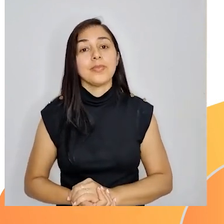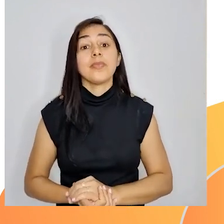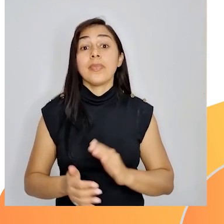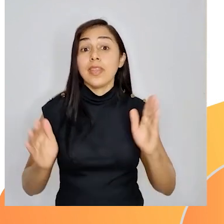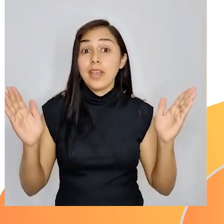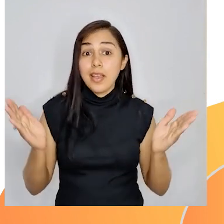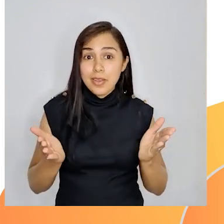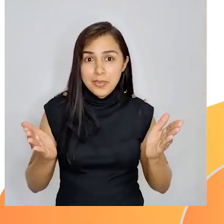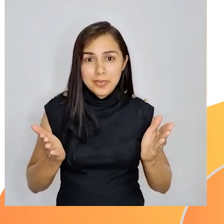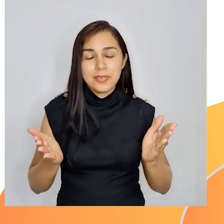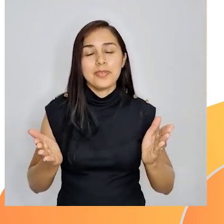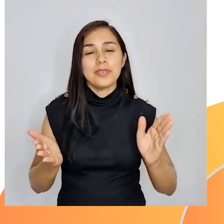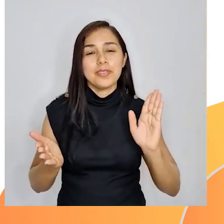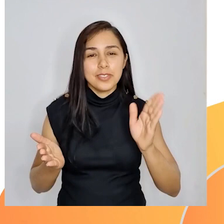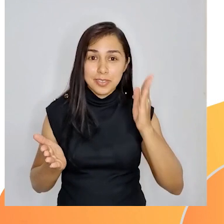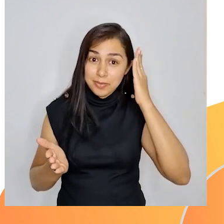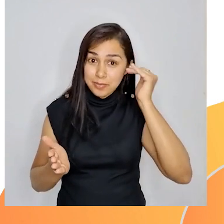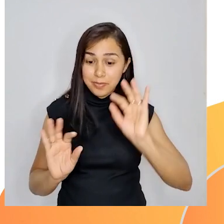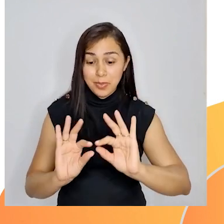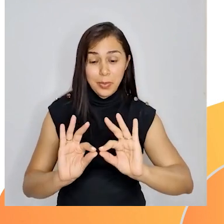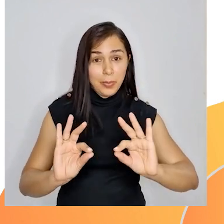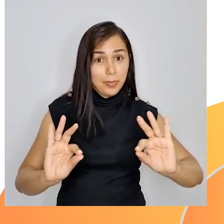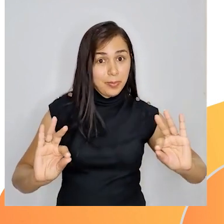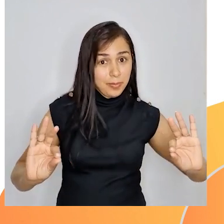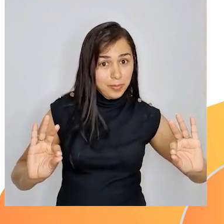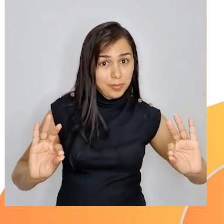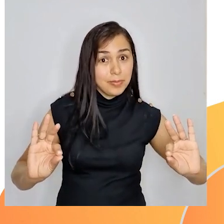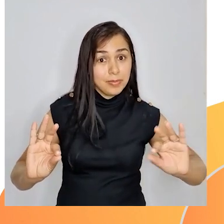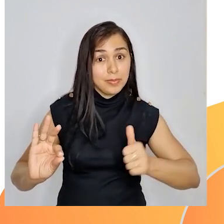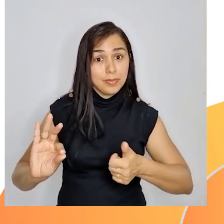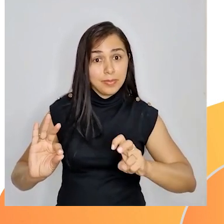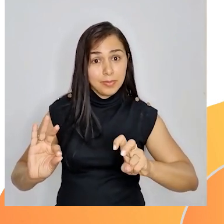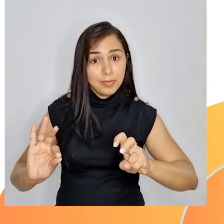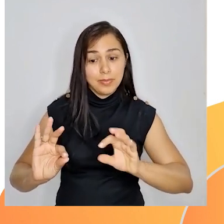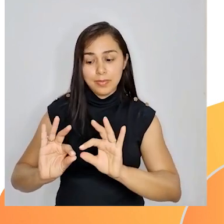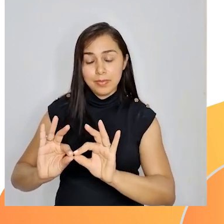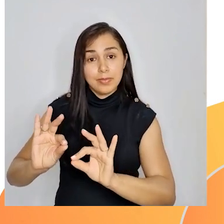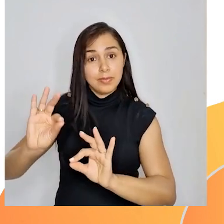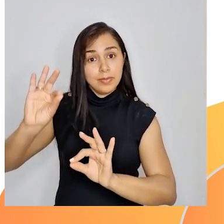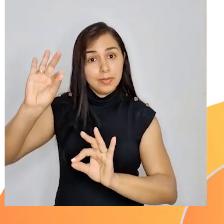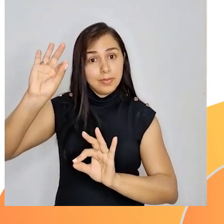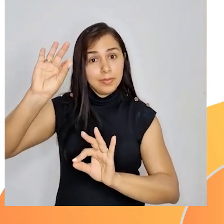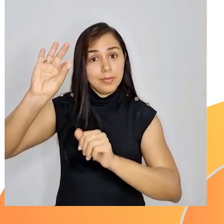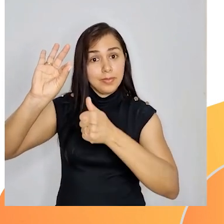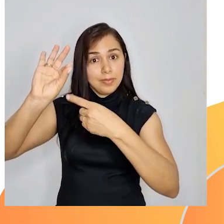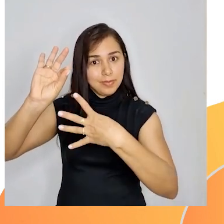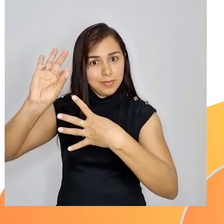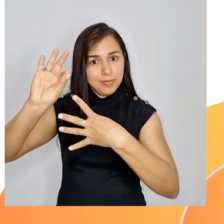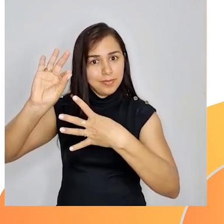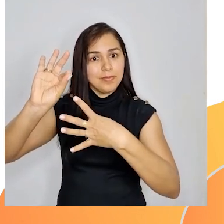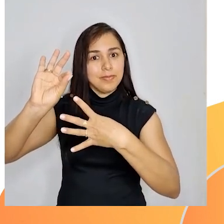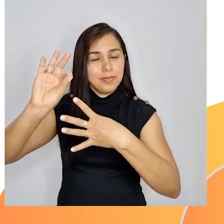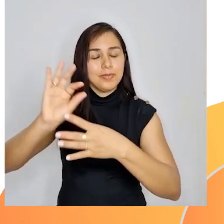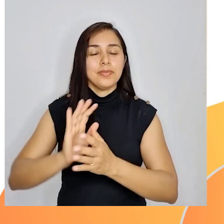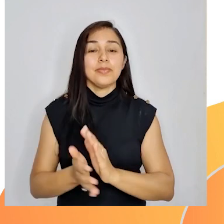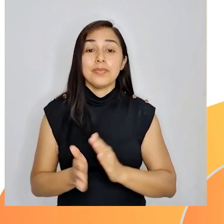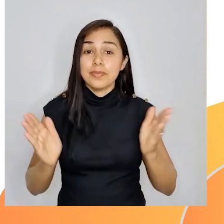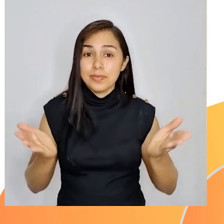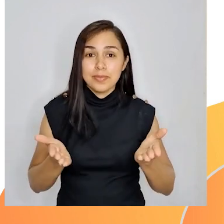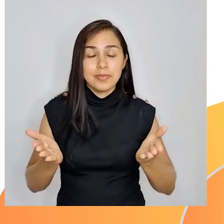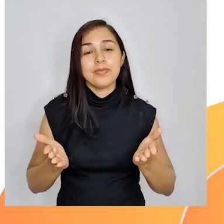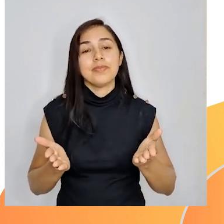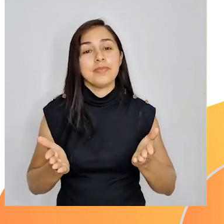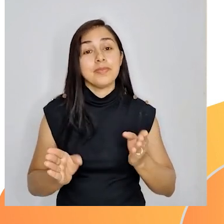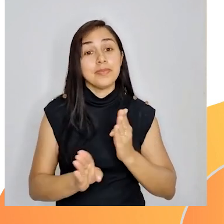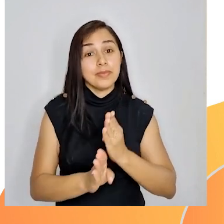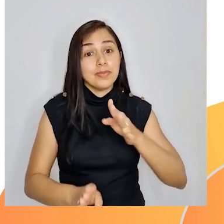descobri as dimensões do cartão antes dele ter sido cortado e agora nós vamos fazer o que que